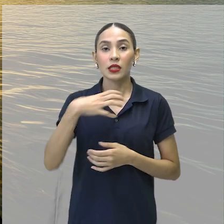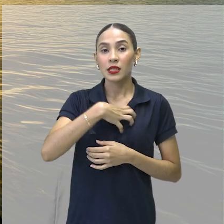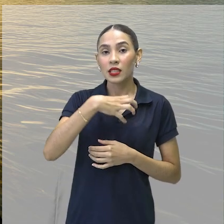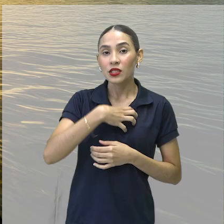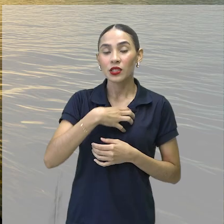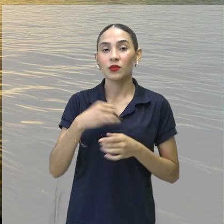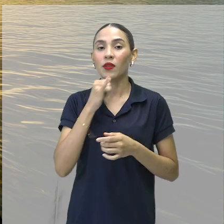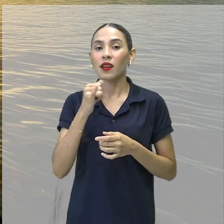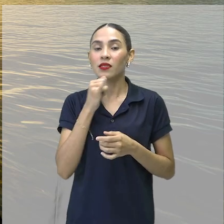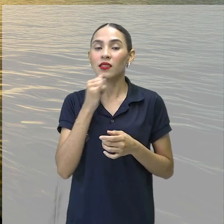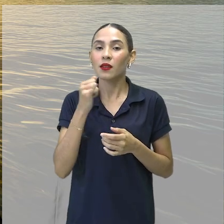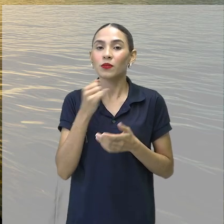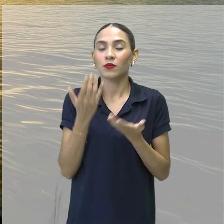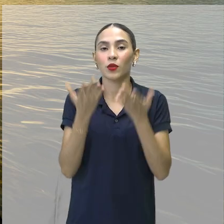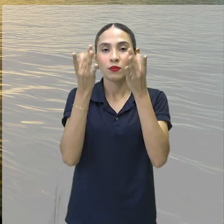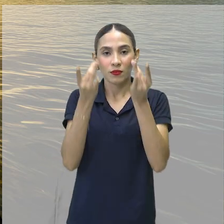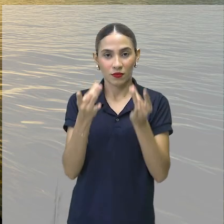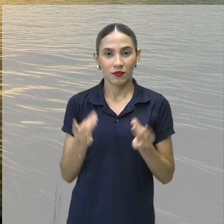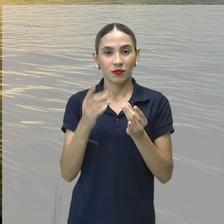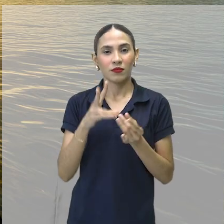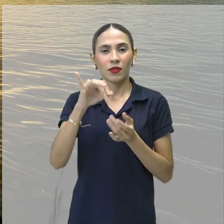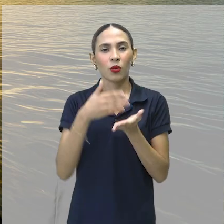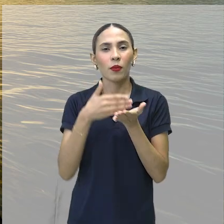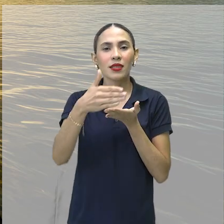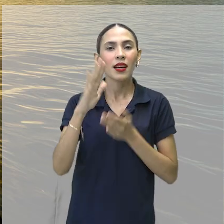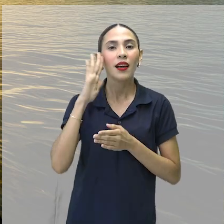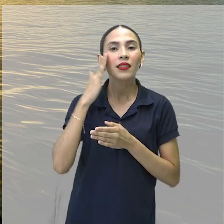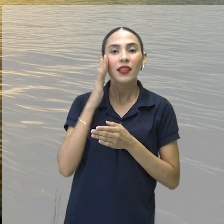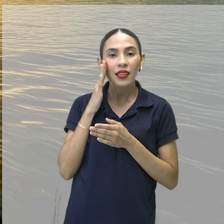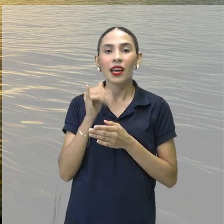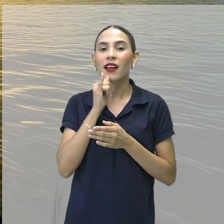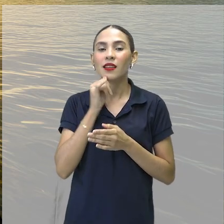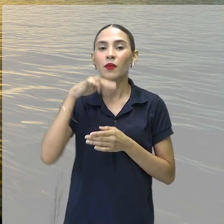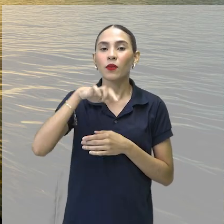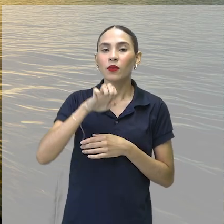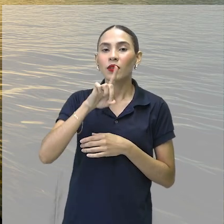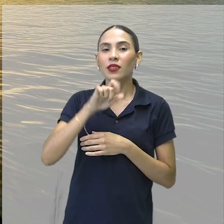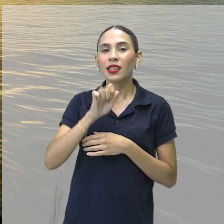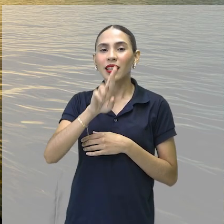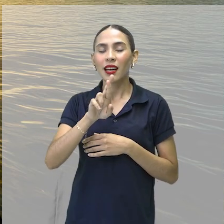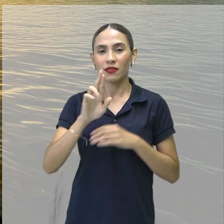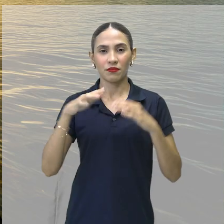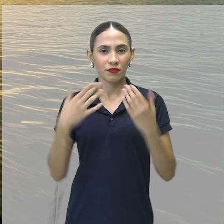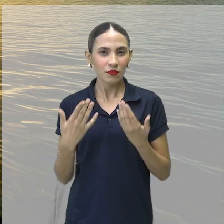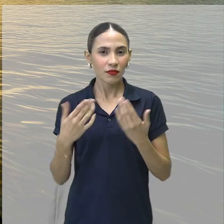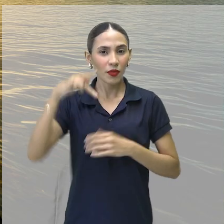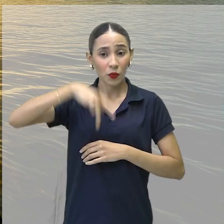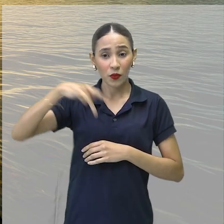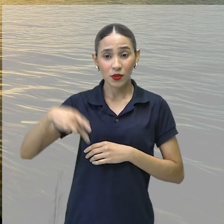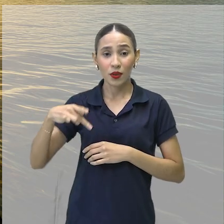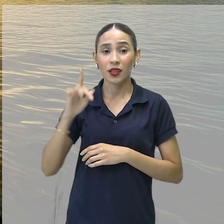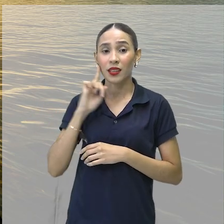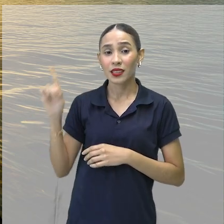sentido do mergulhar, a gente vai começar entendendo esse nadar. Afinal, a